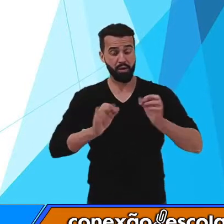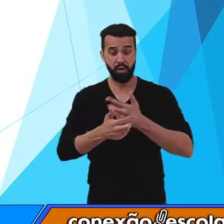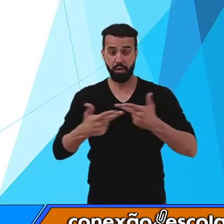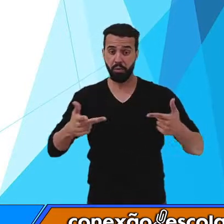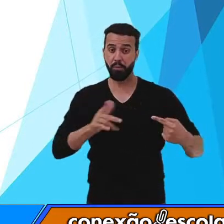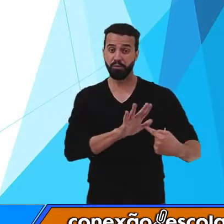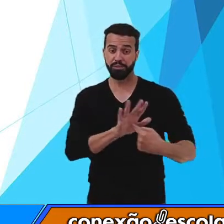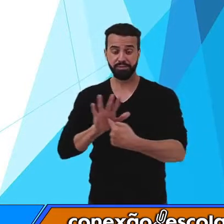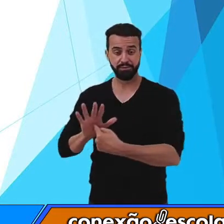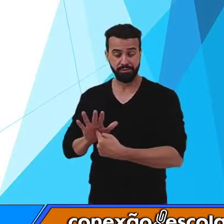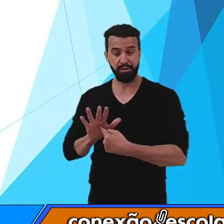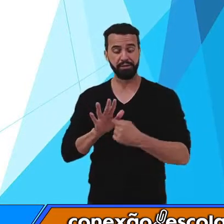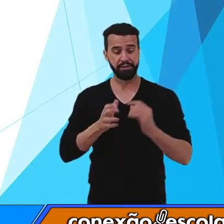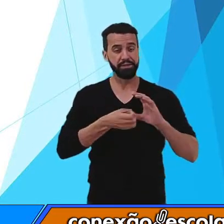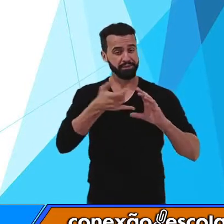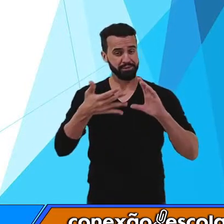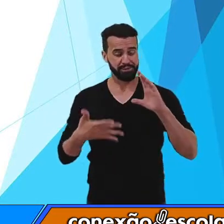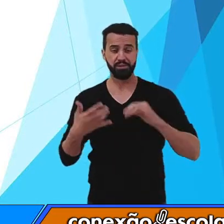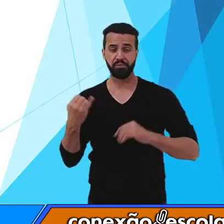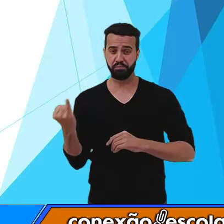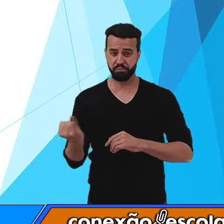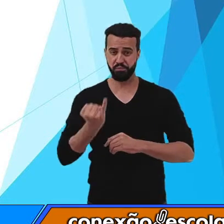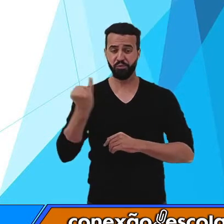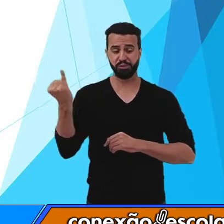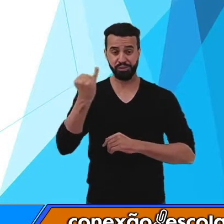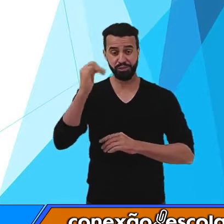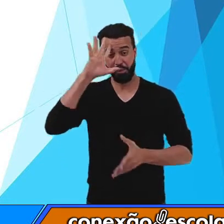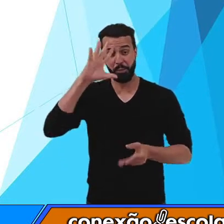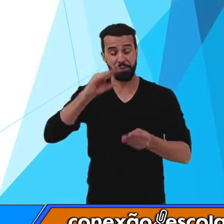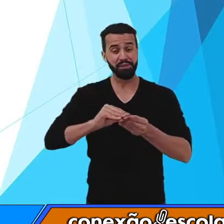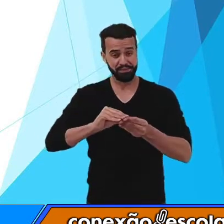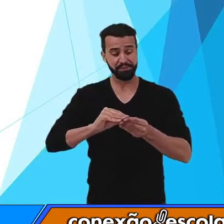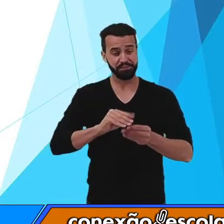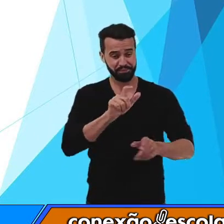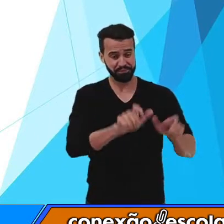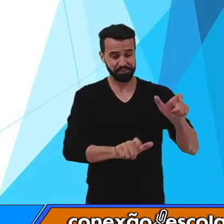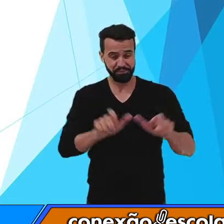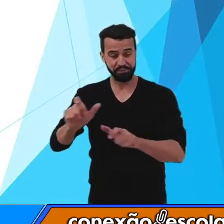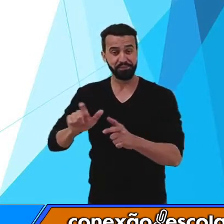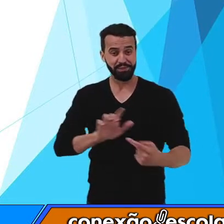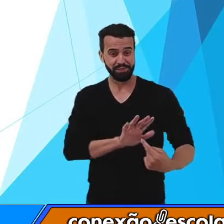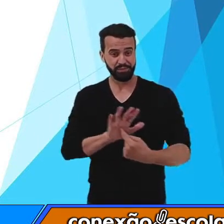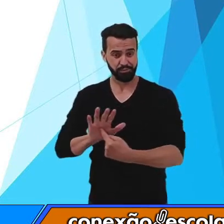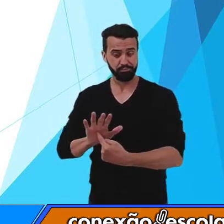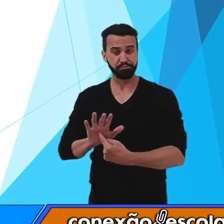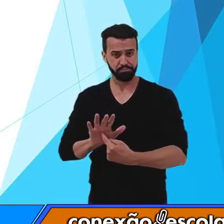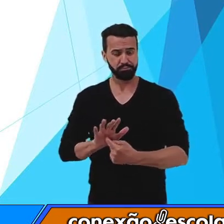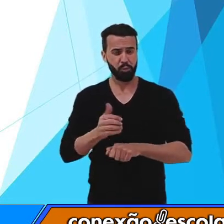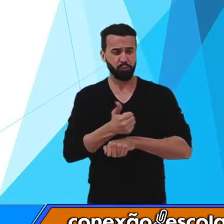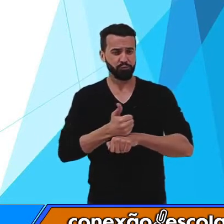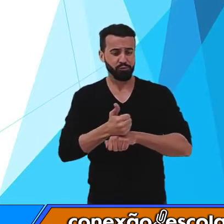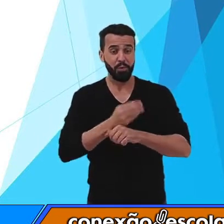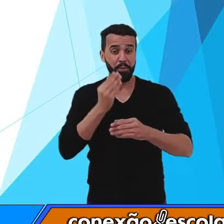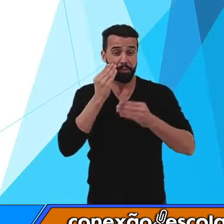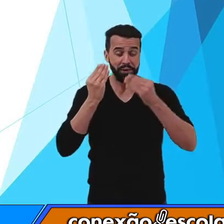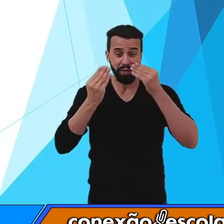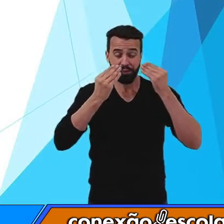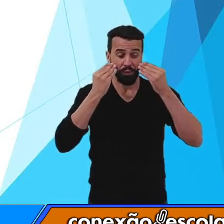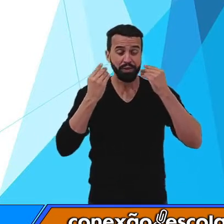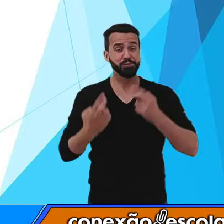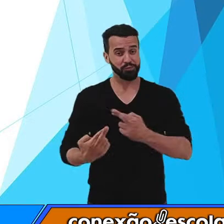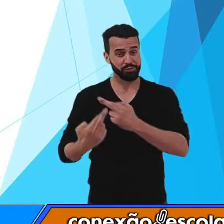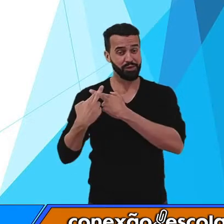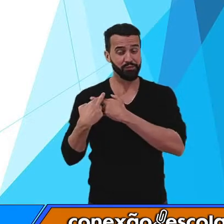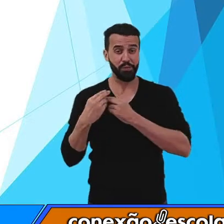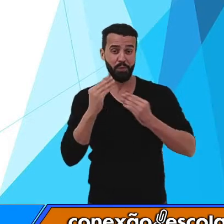ressaltem aspectos importantes para a compreensão da personagem. E o maquiador é o responsável pela